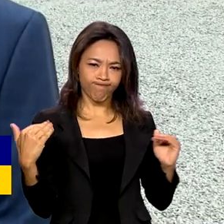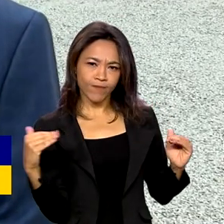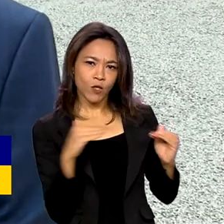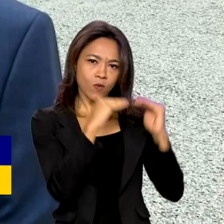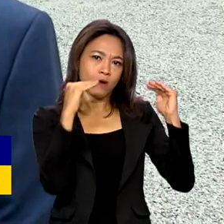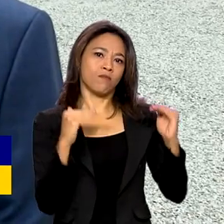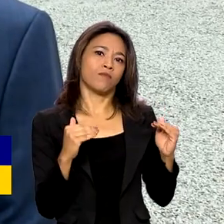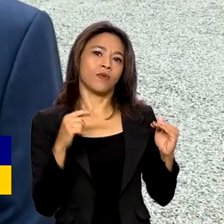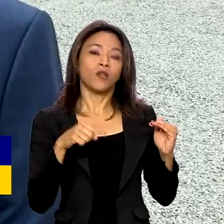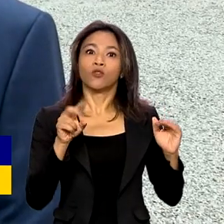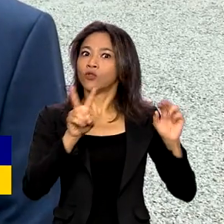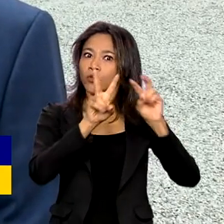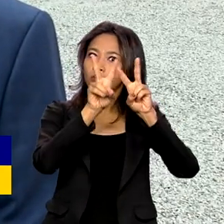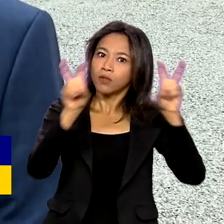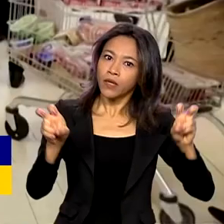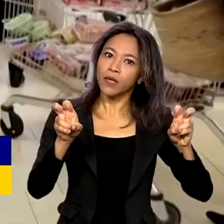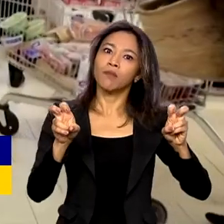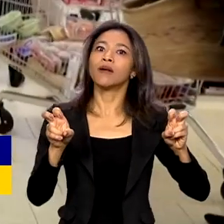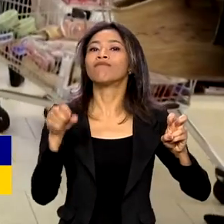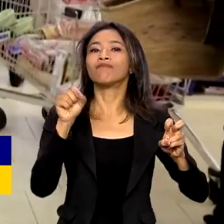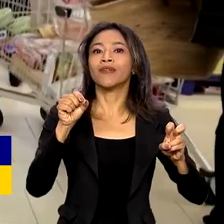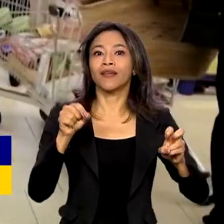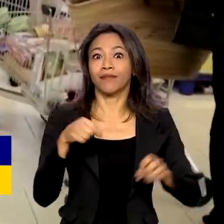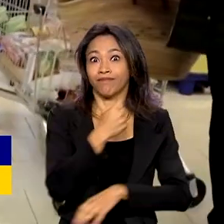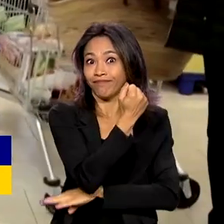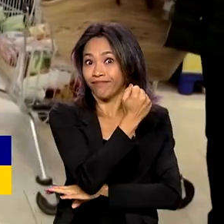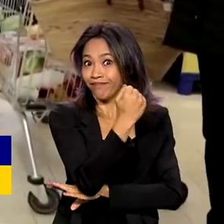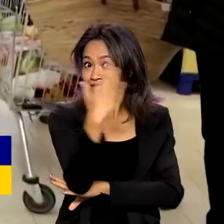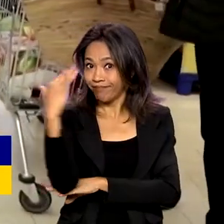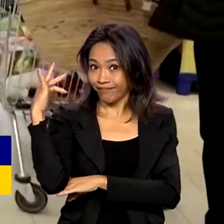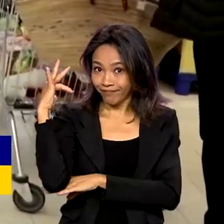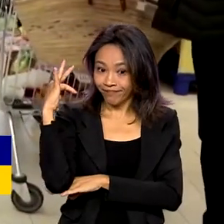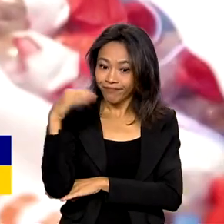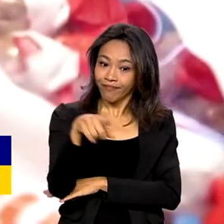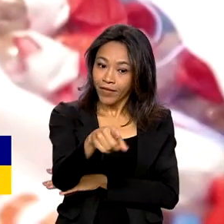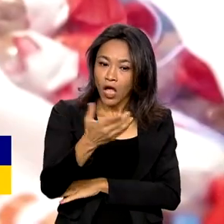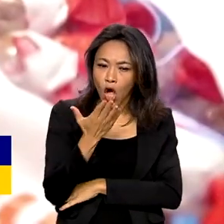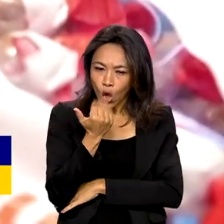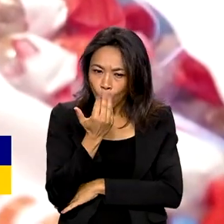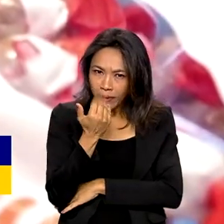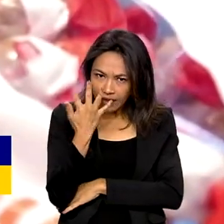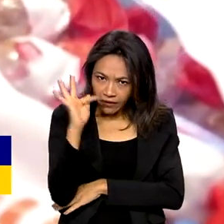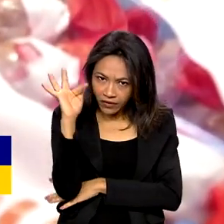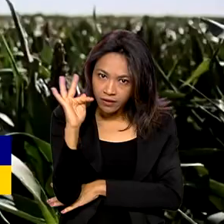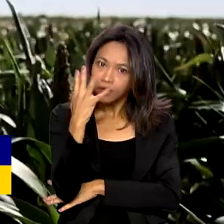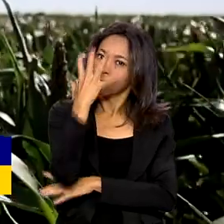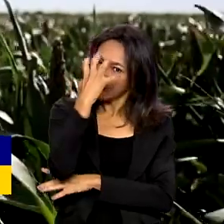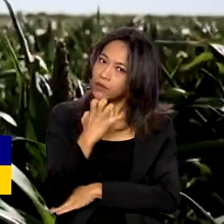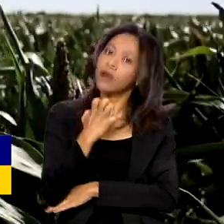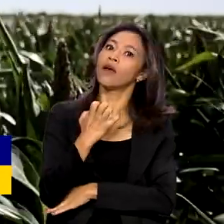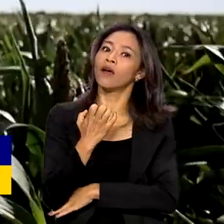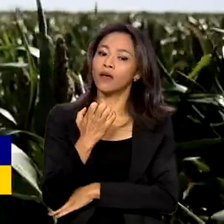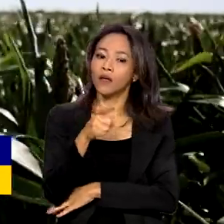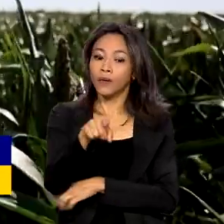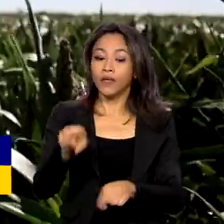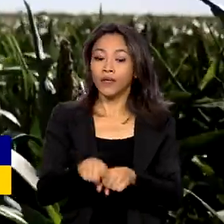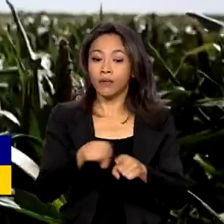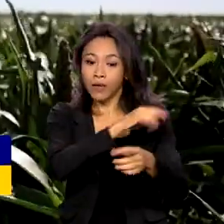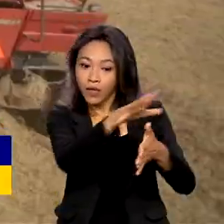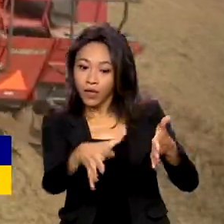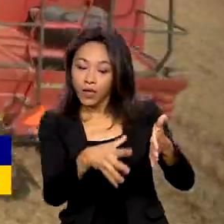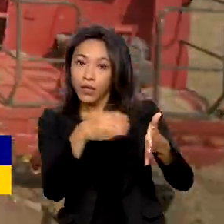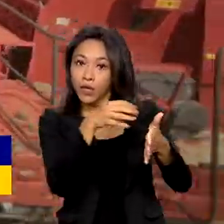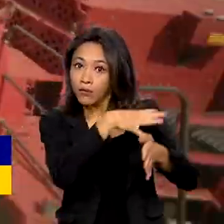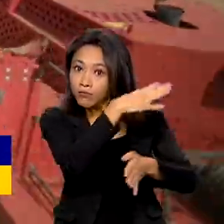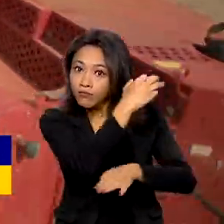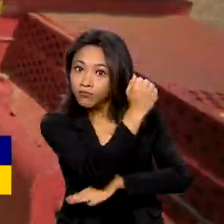se trata do tema de meio ambiente. Todo mundo sabe, comida na França é um assunto sério. E meio ambiente, agronegócio,